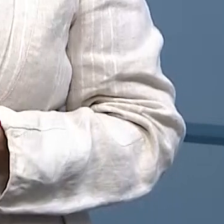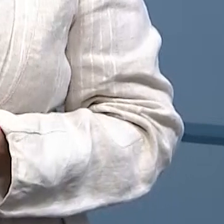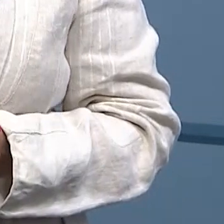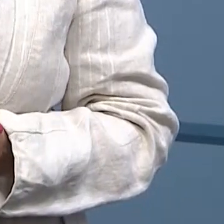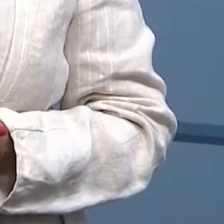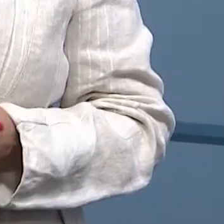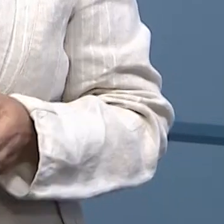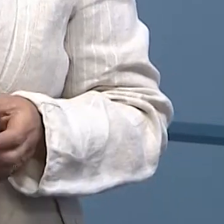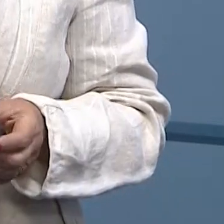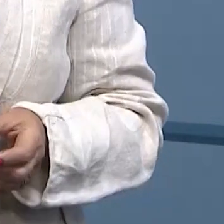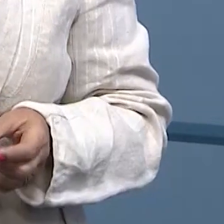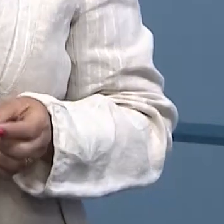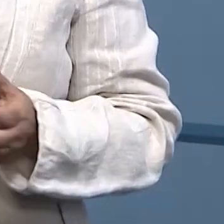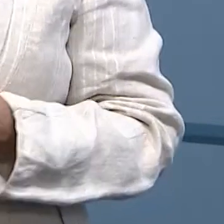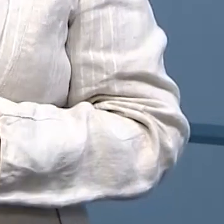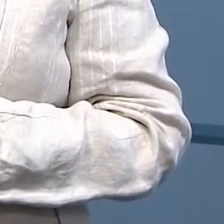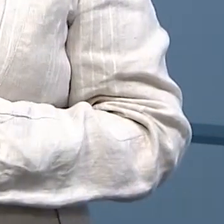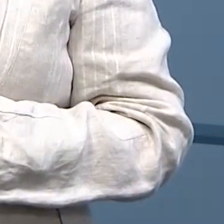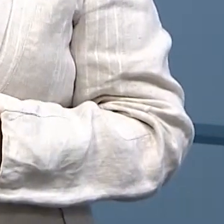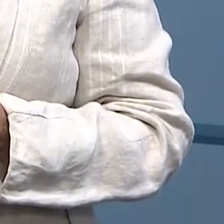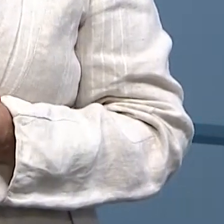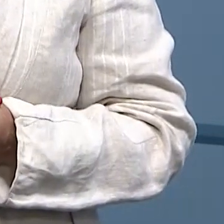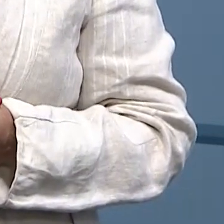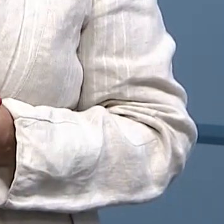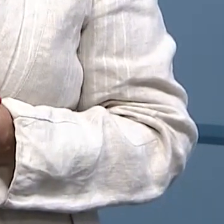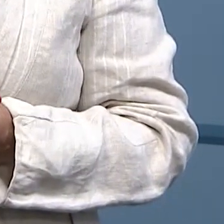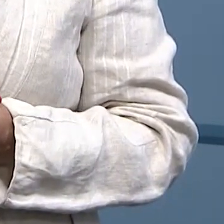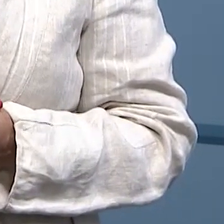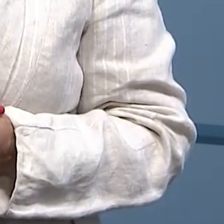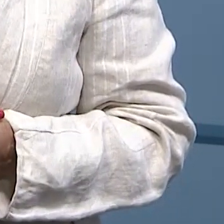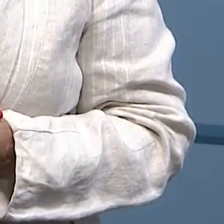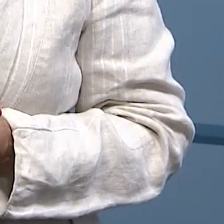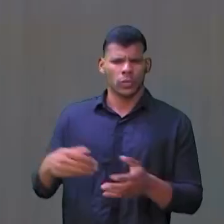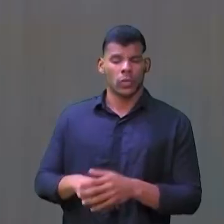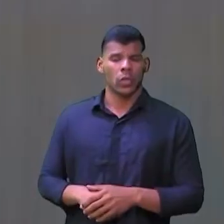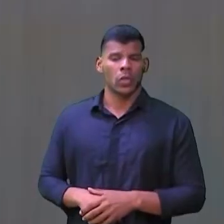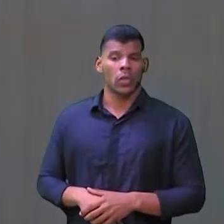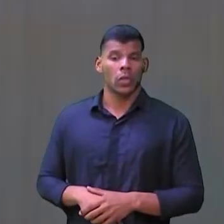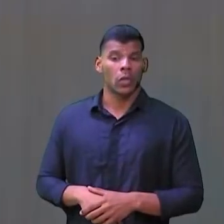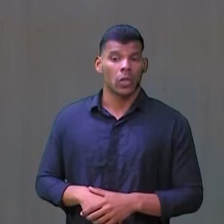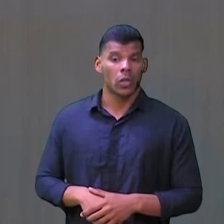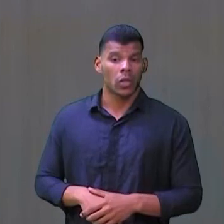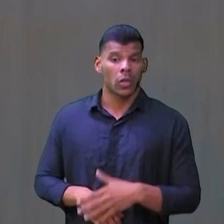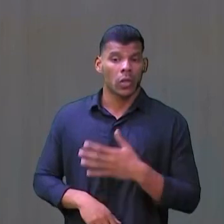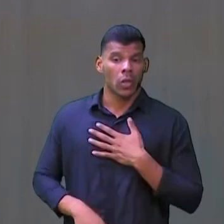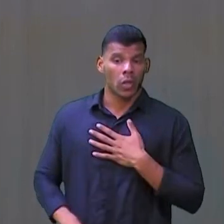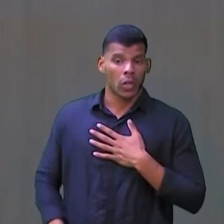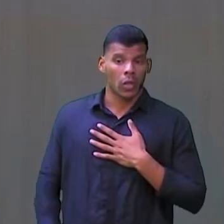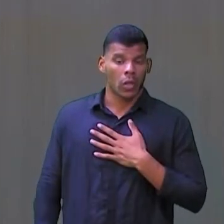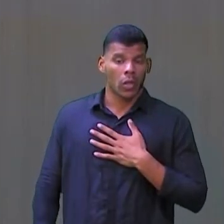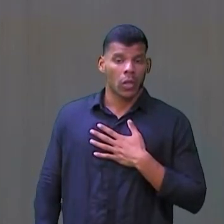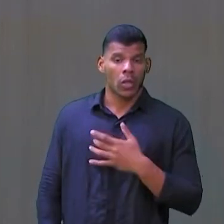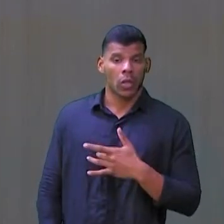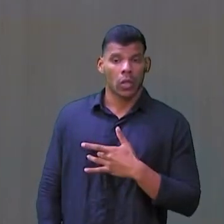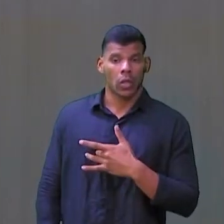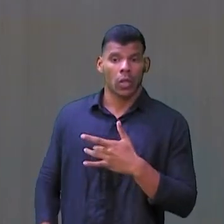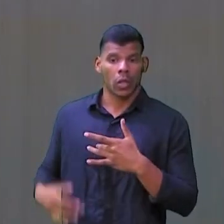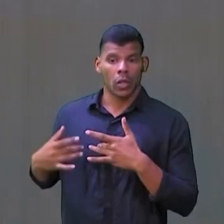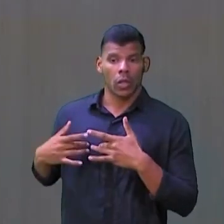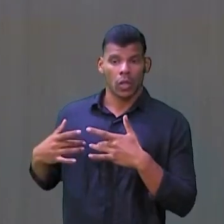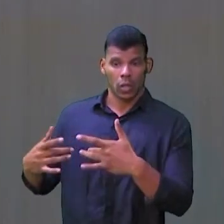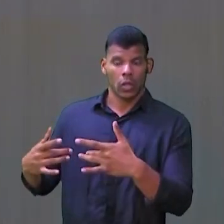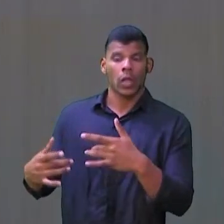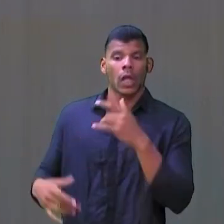redes sociais e neste programa o seguinte comunicado. A minha manifestação de solidariedade